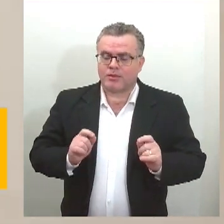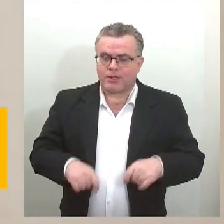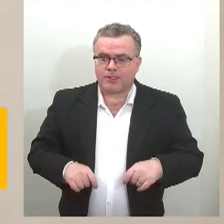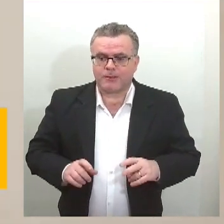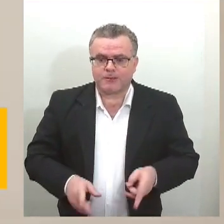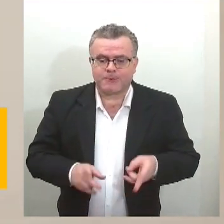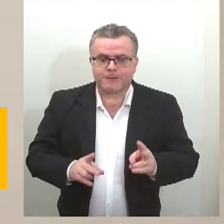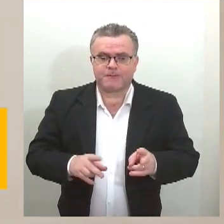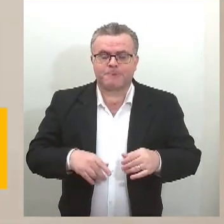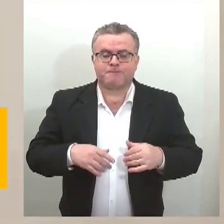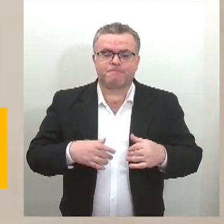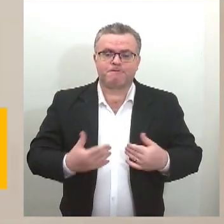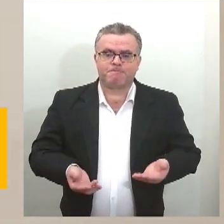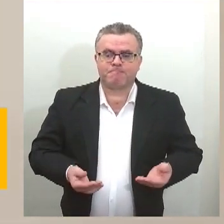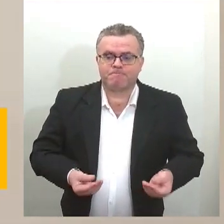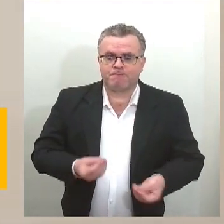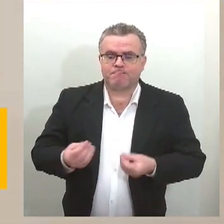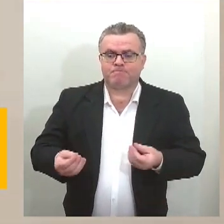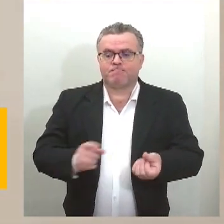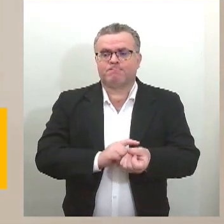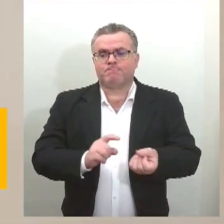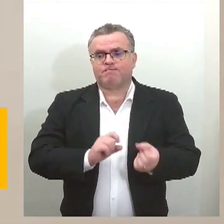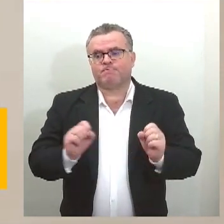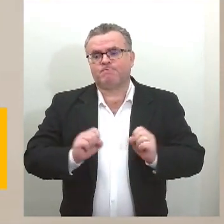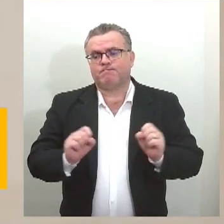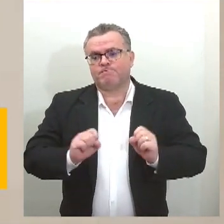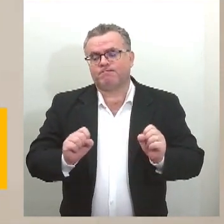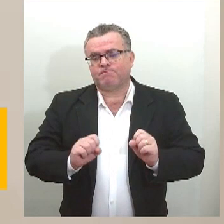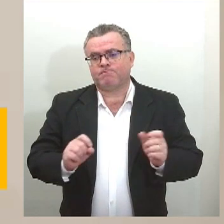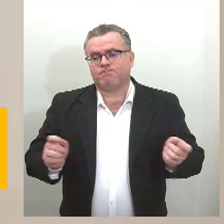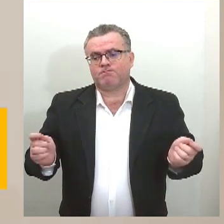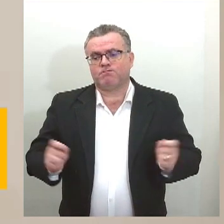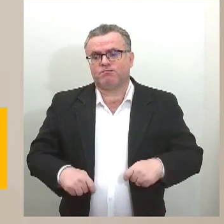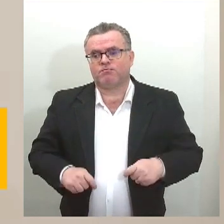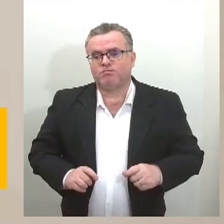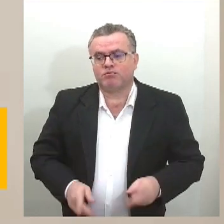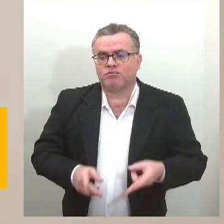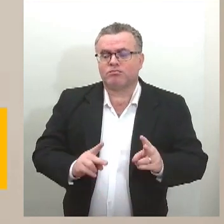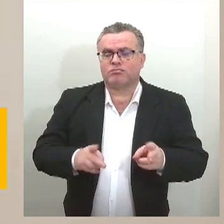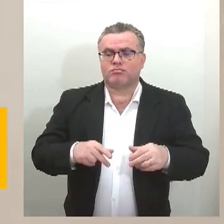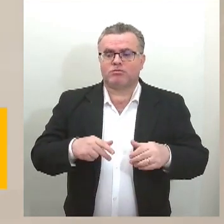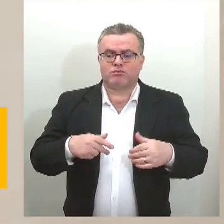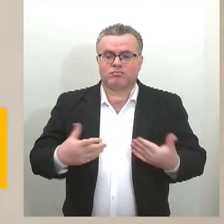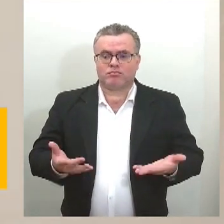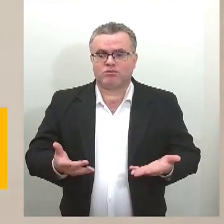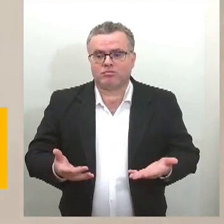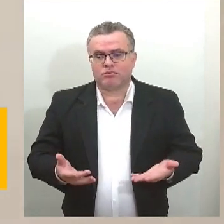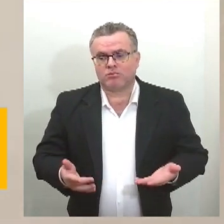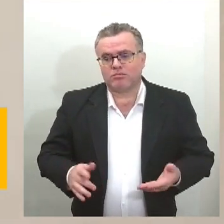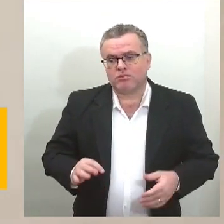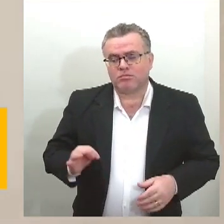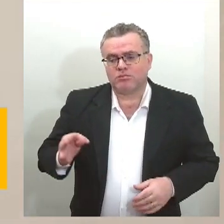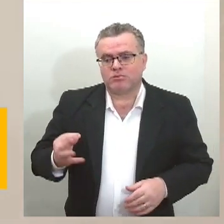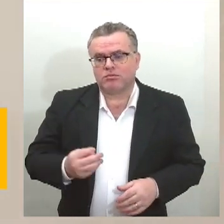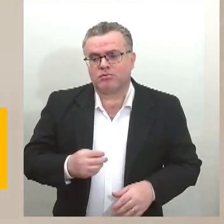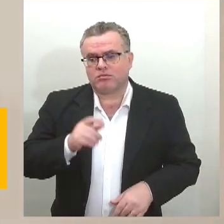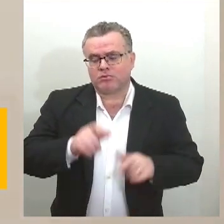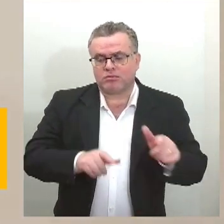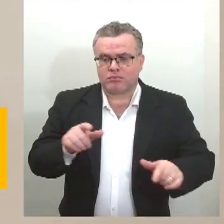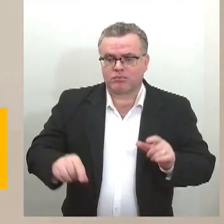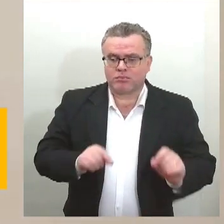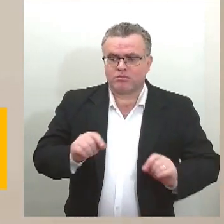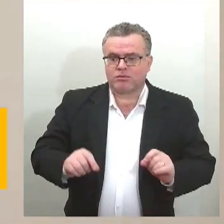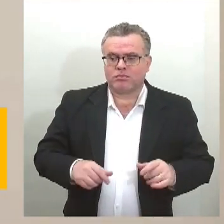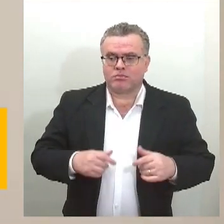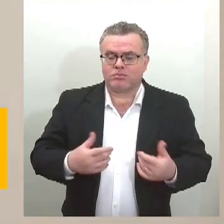o estresse emocional, né? Quanto pior a condição emocional do paciente, pior o prognóstico dele.